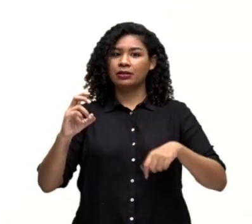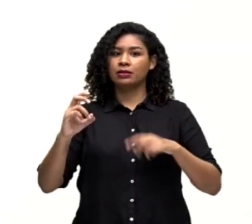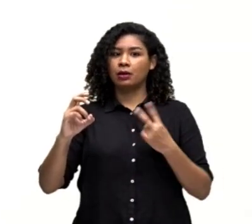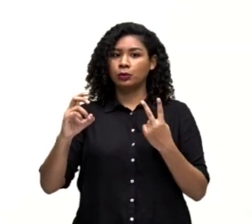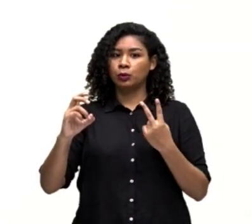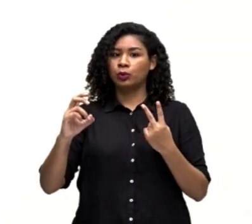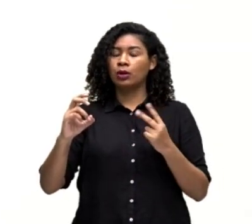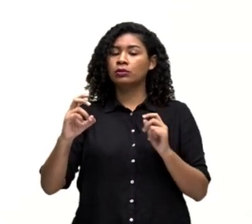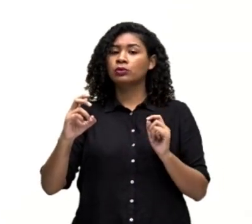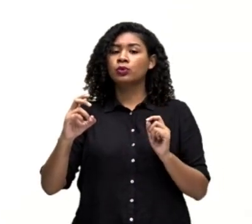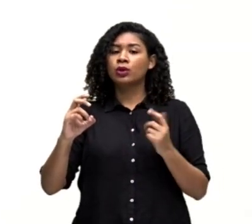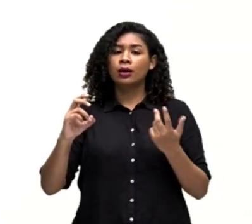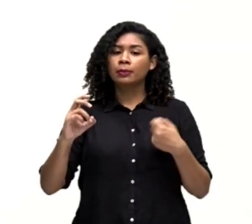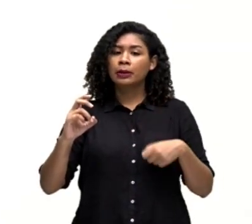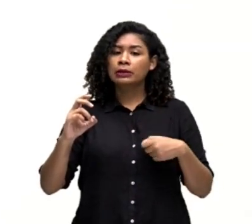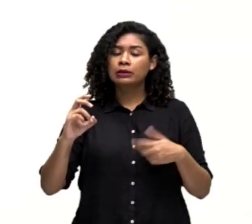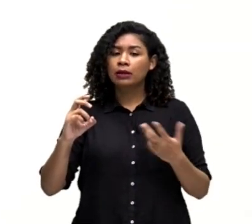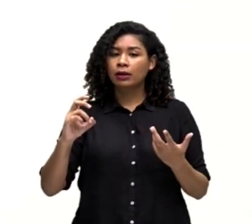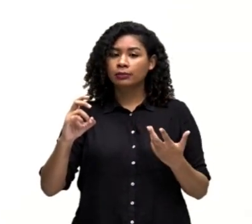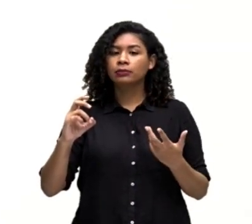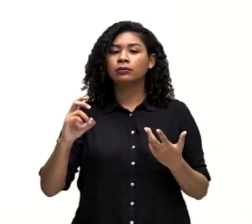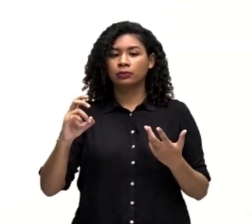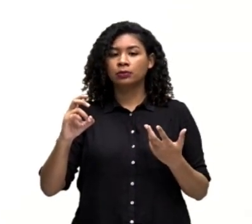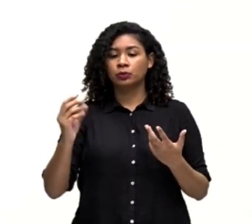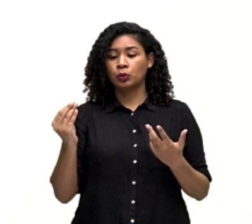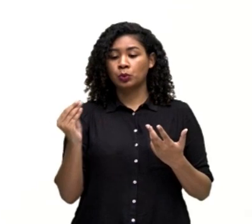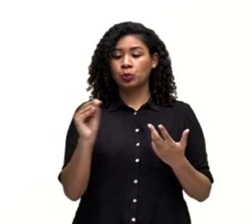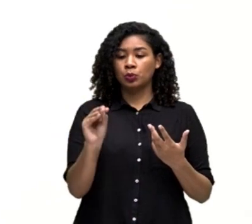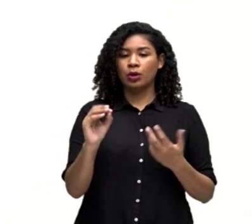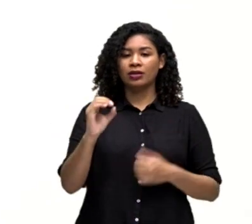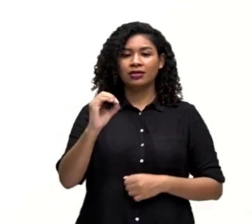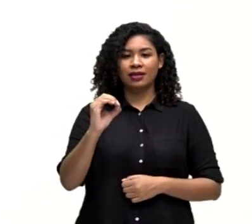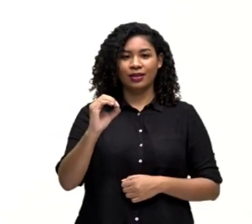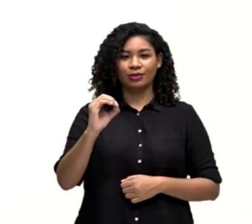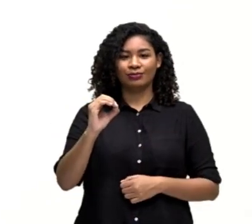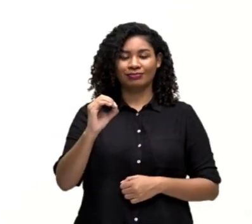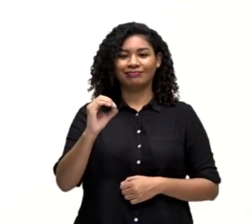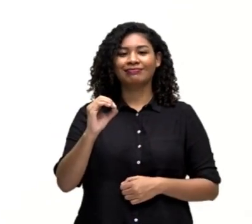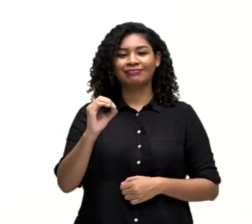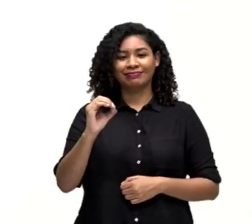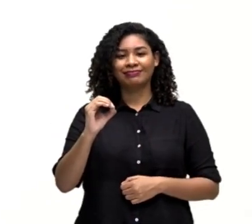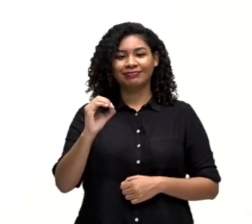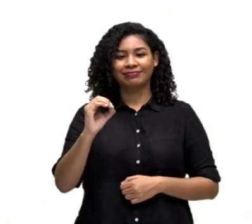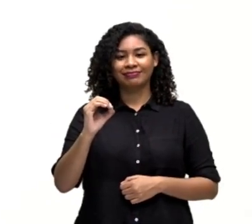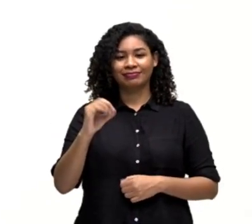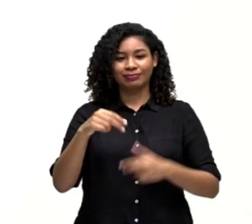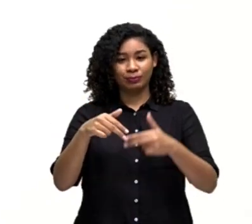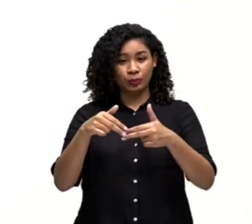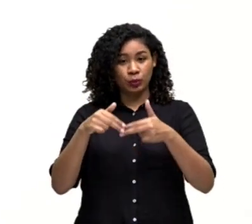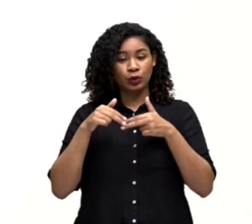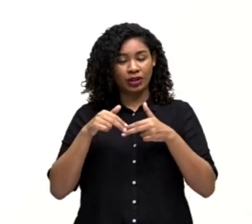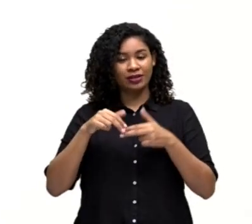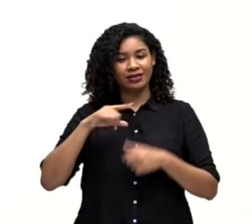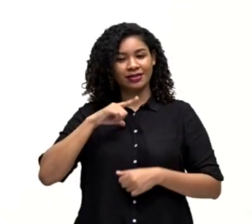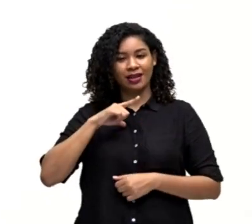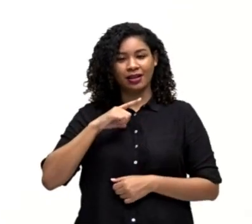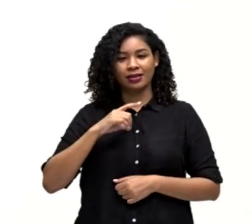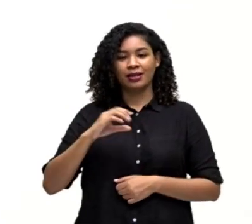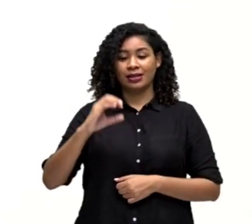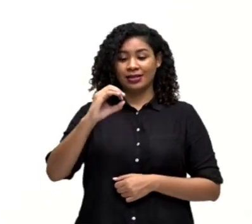outra casa decimal você completa com o 0, tá bom? Então, por esse motivo que nós temos aqui